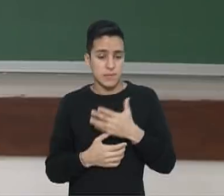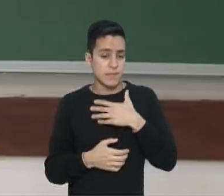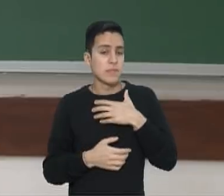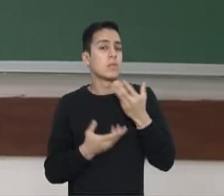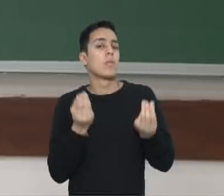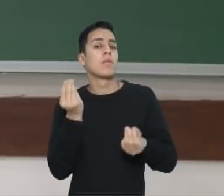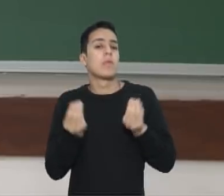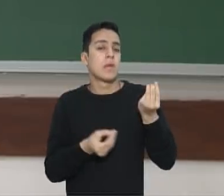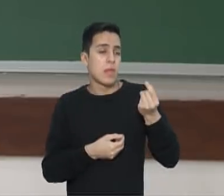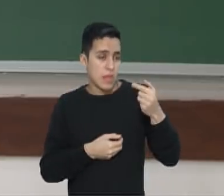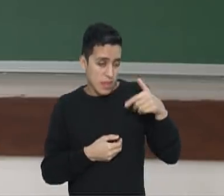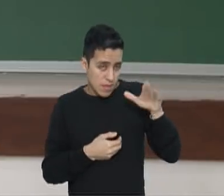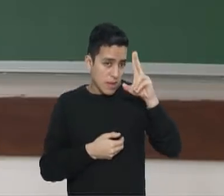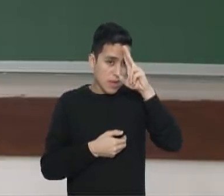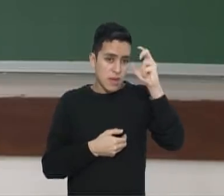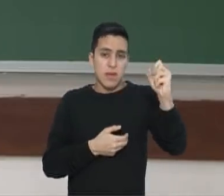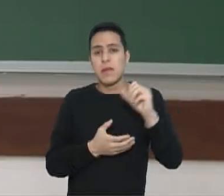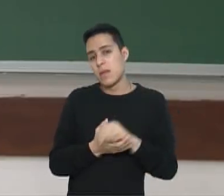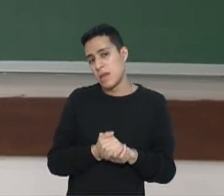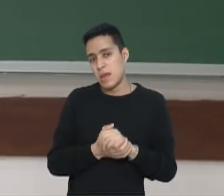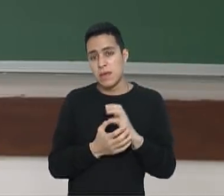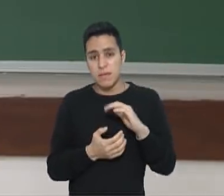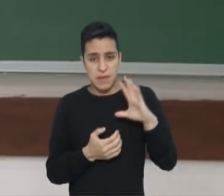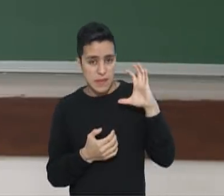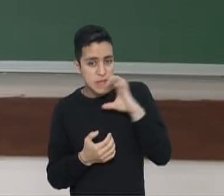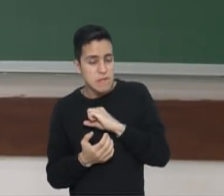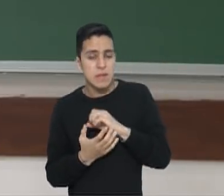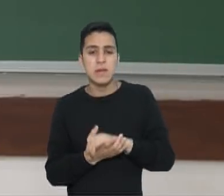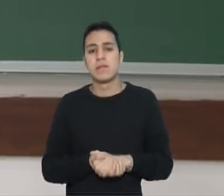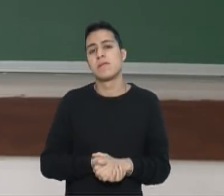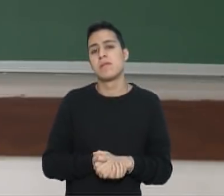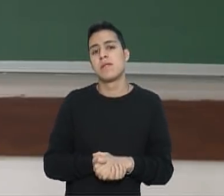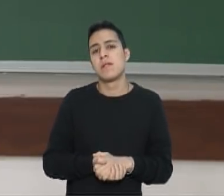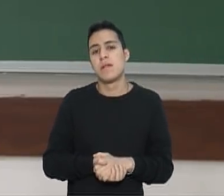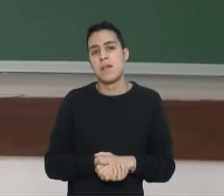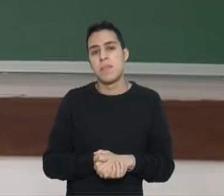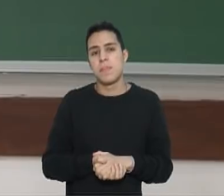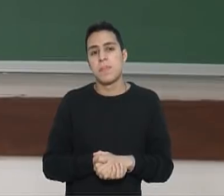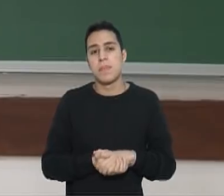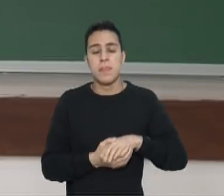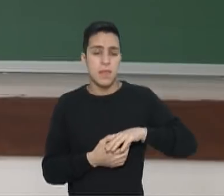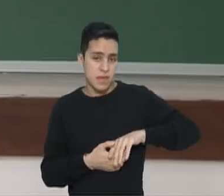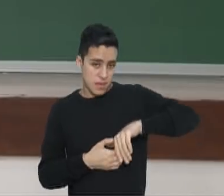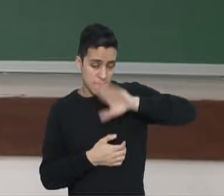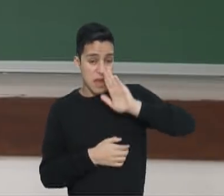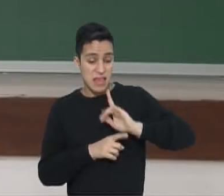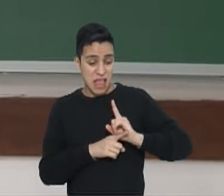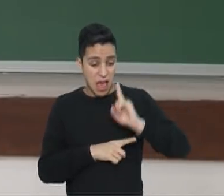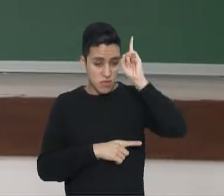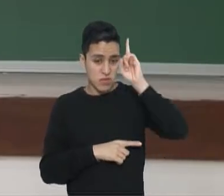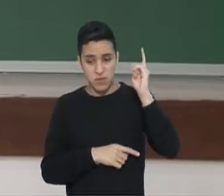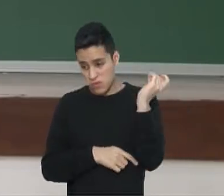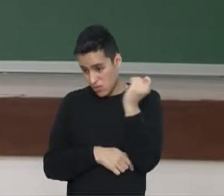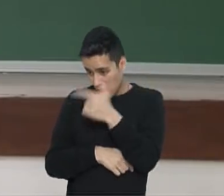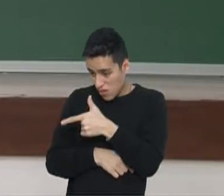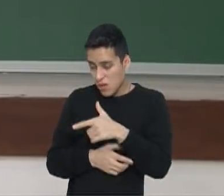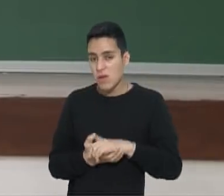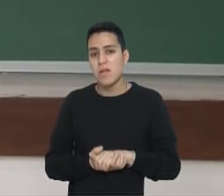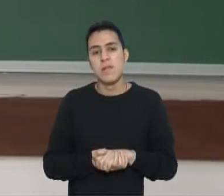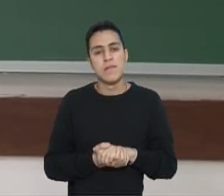que ser mais forte, mais rápido e mais alto do que o